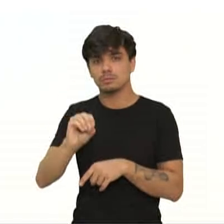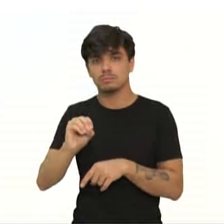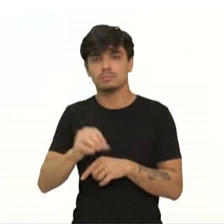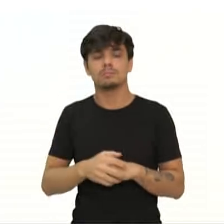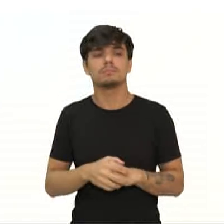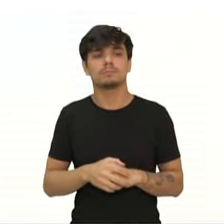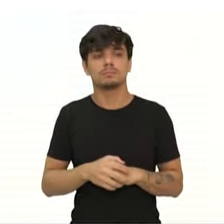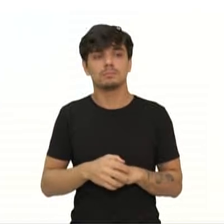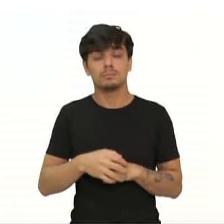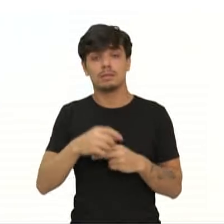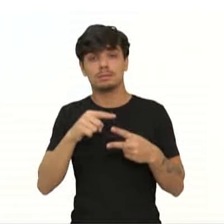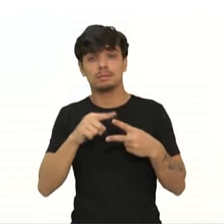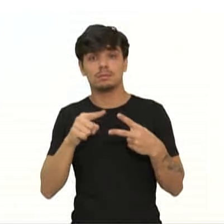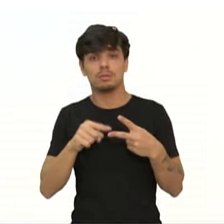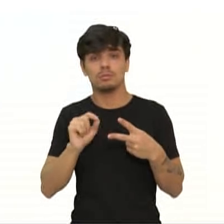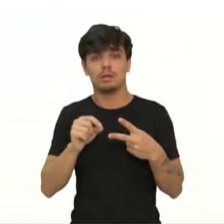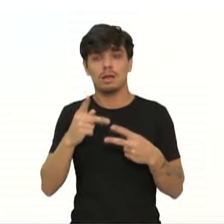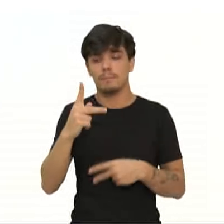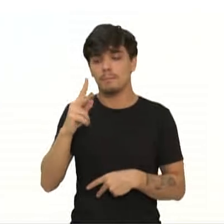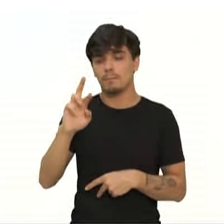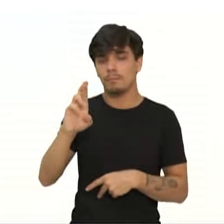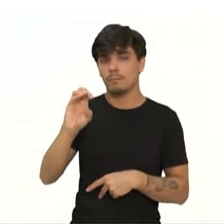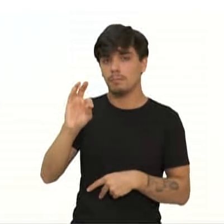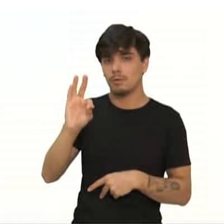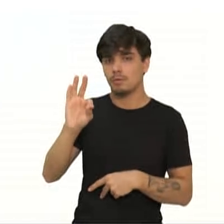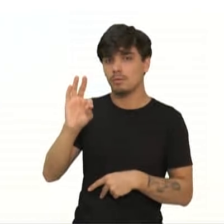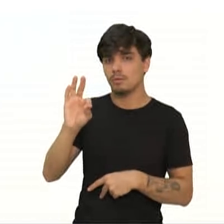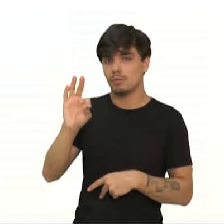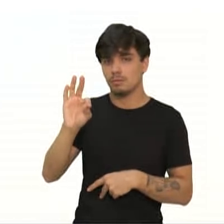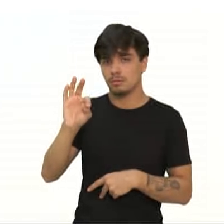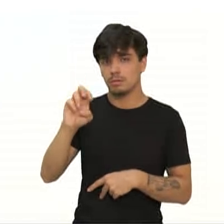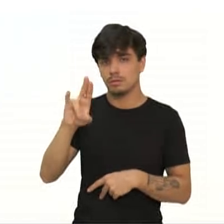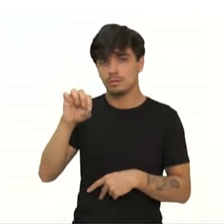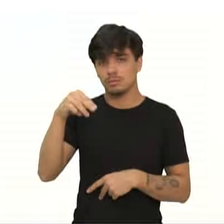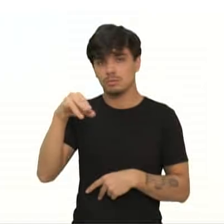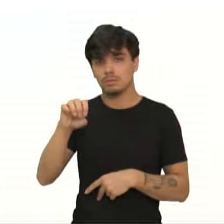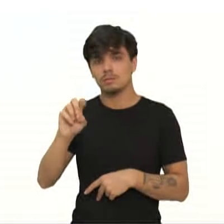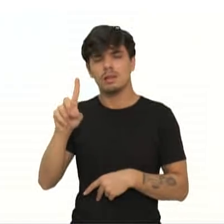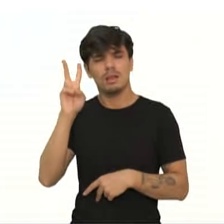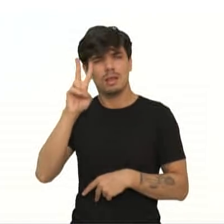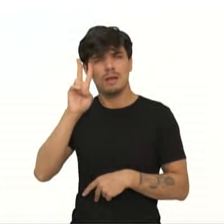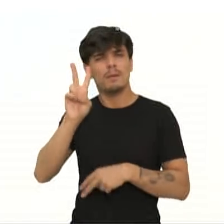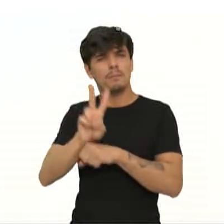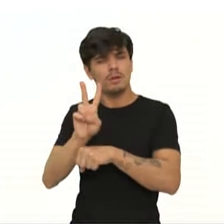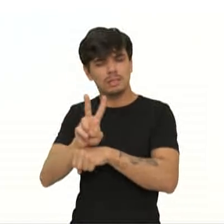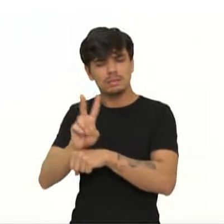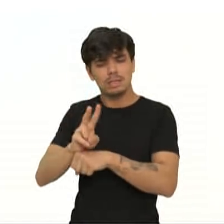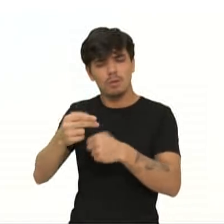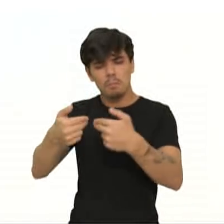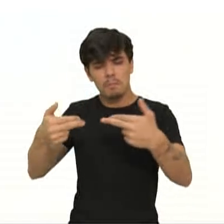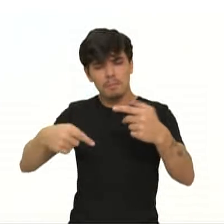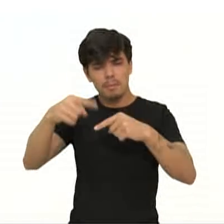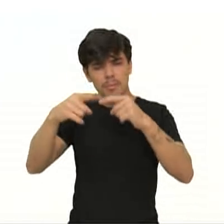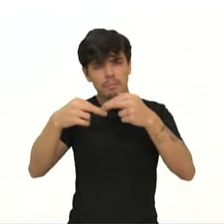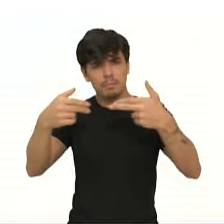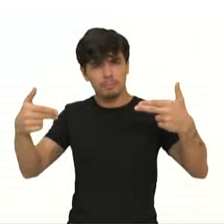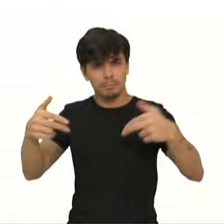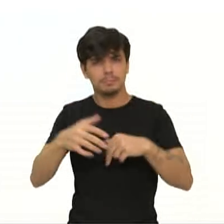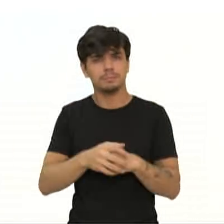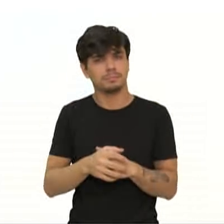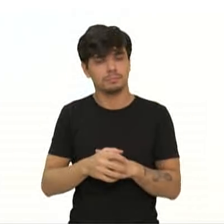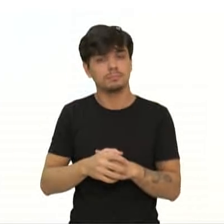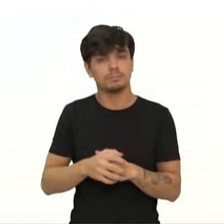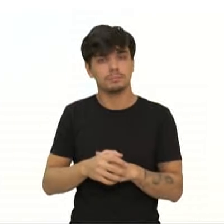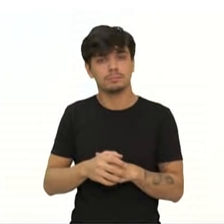o protecionismo. Lembra da proteção sobre os produtos? Então, é o incentivo ao comércio e à